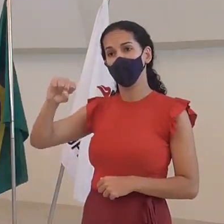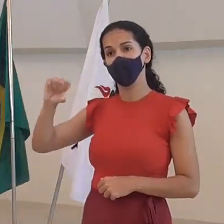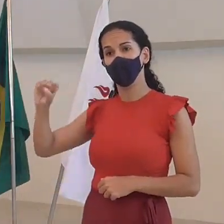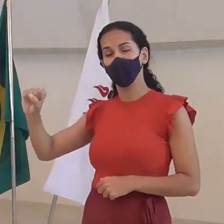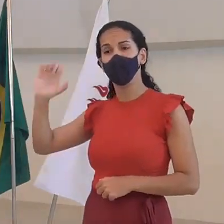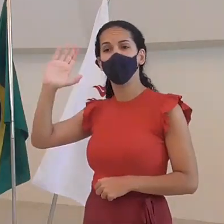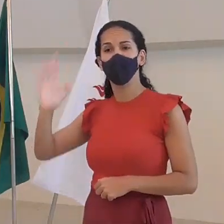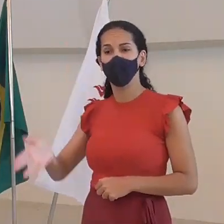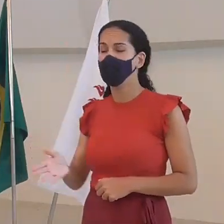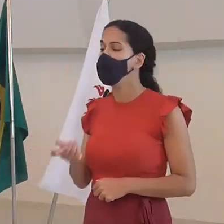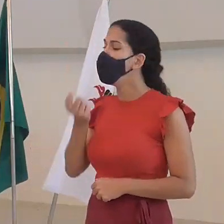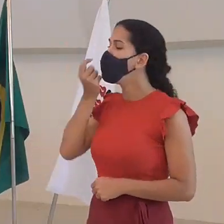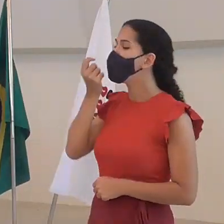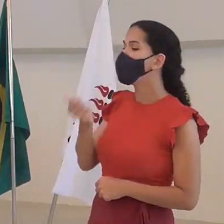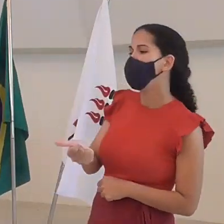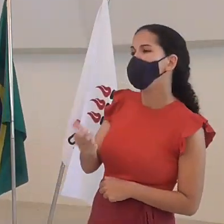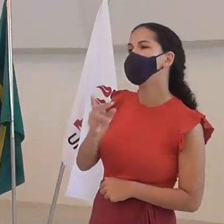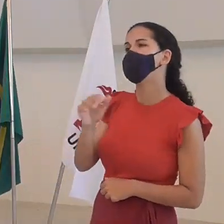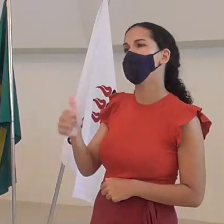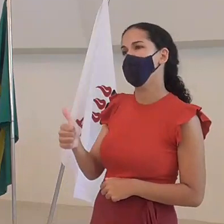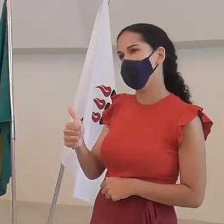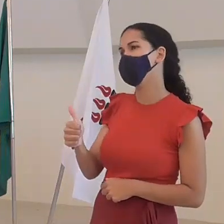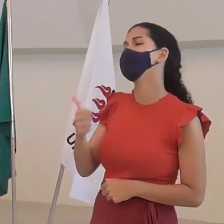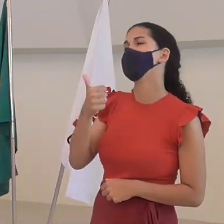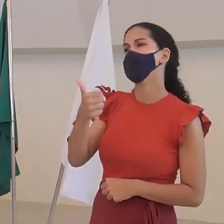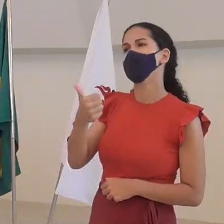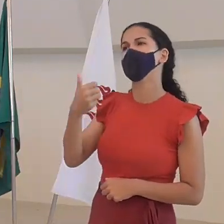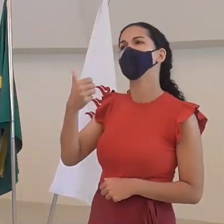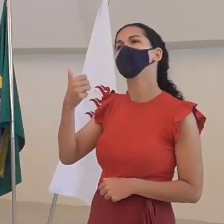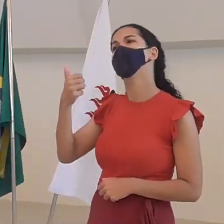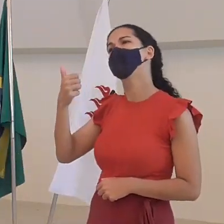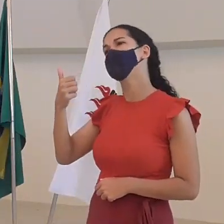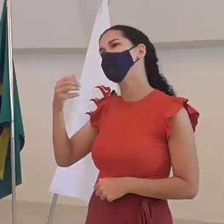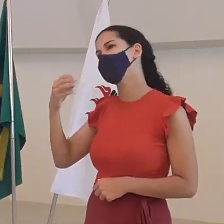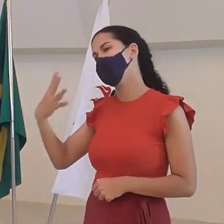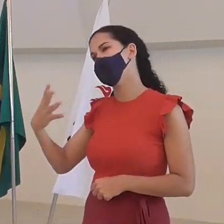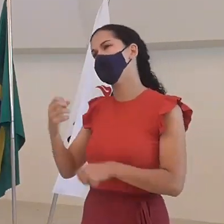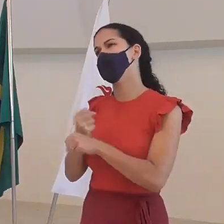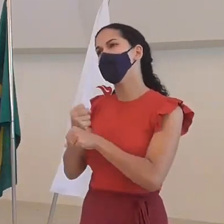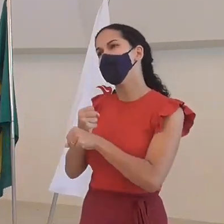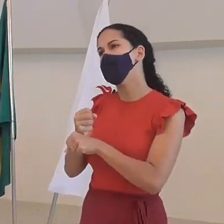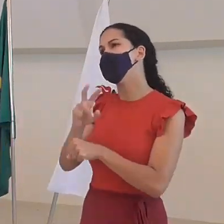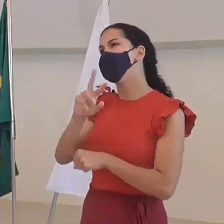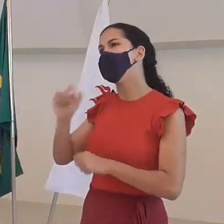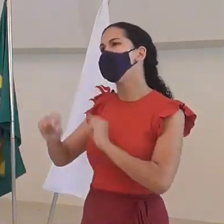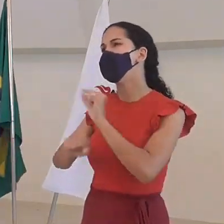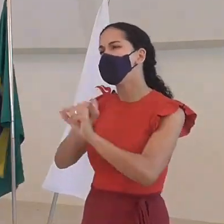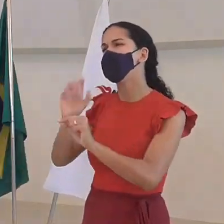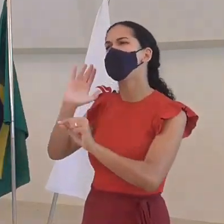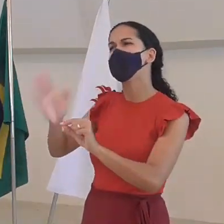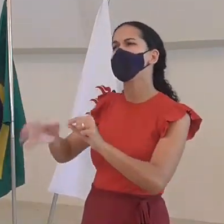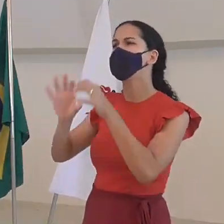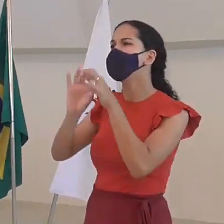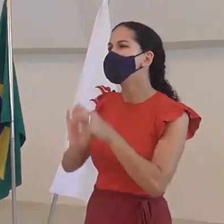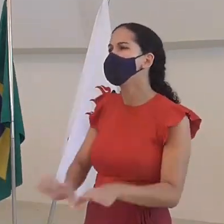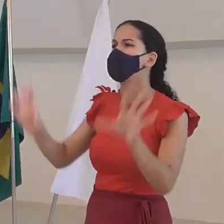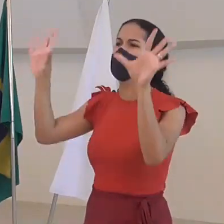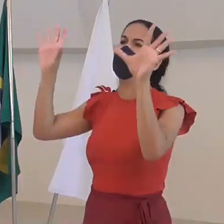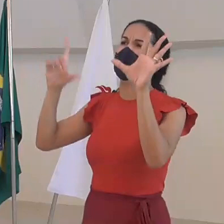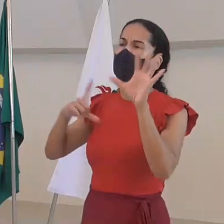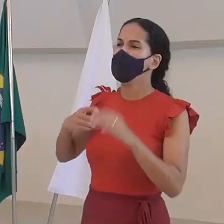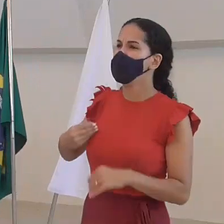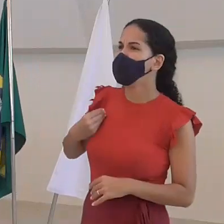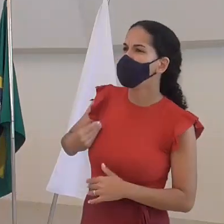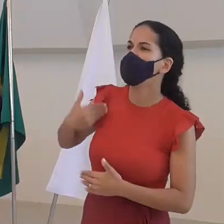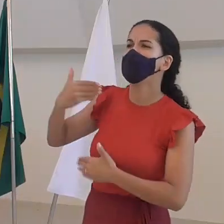1988, prestes a completar seu 34º aniversário, passamos por eleições livres e